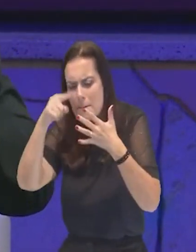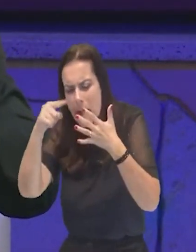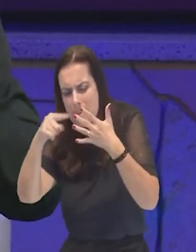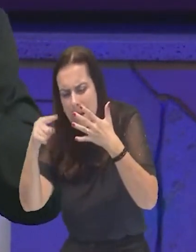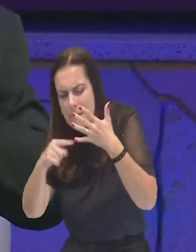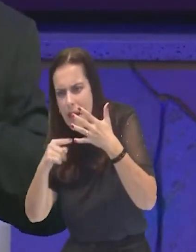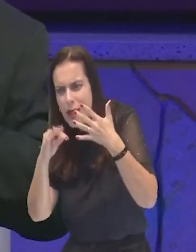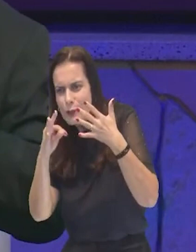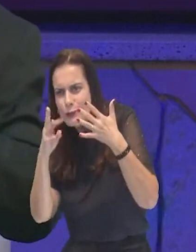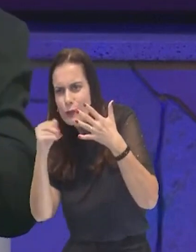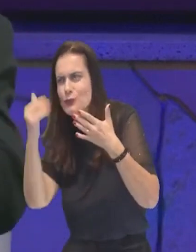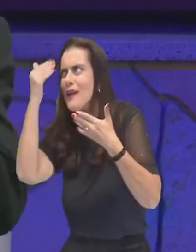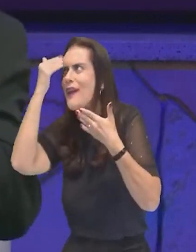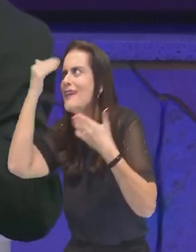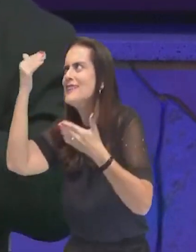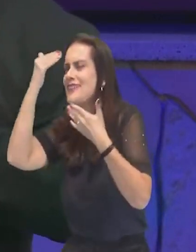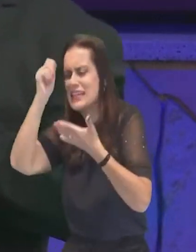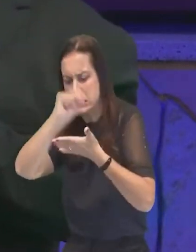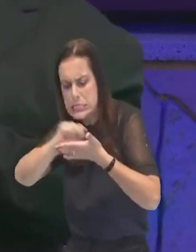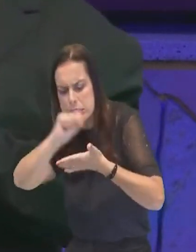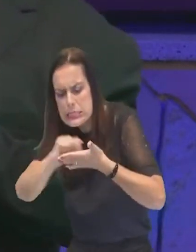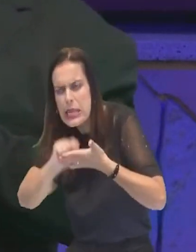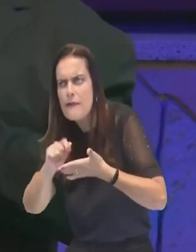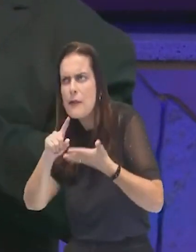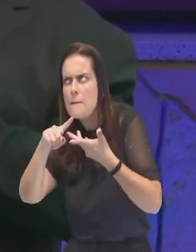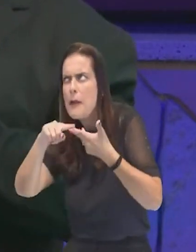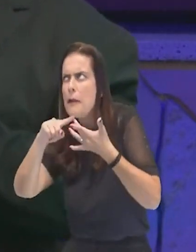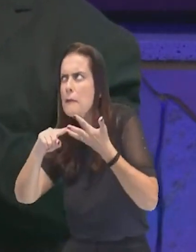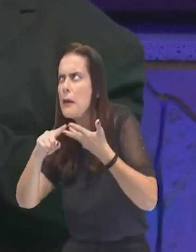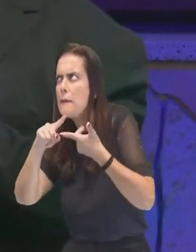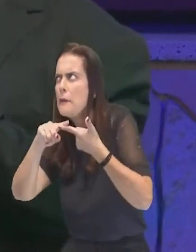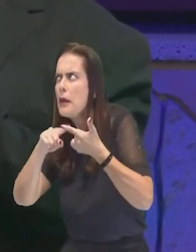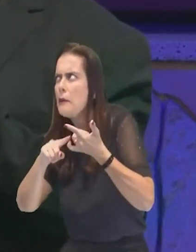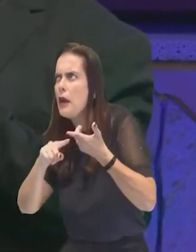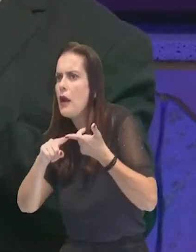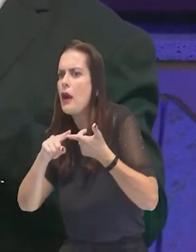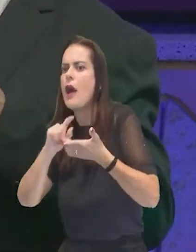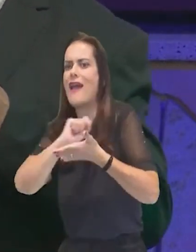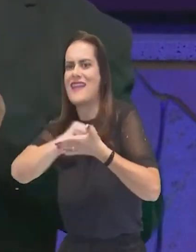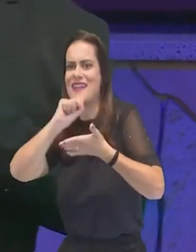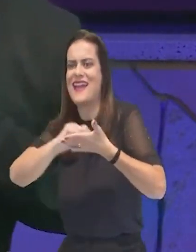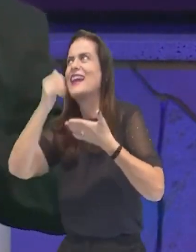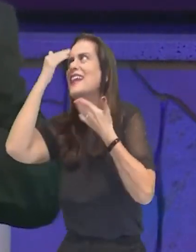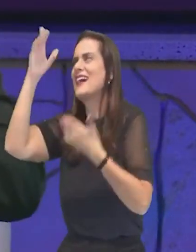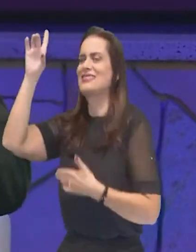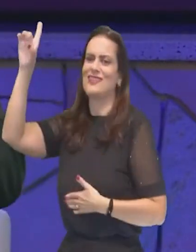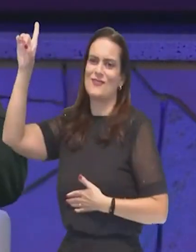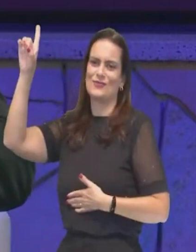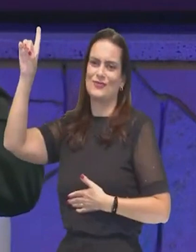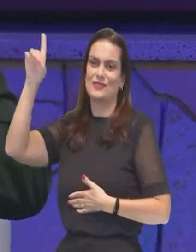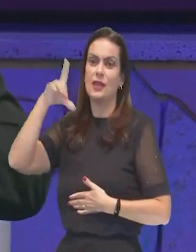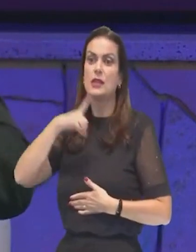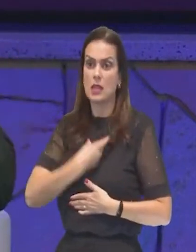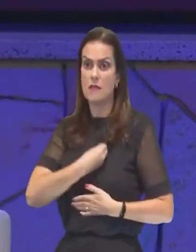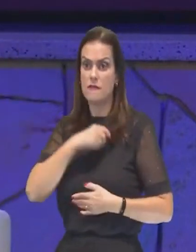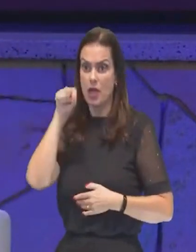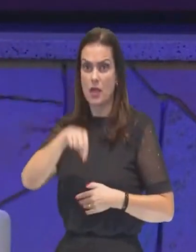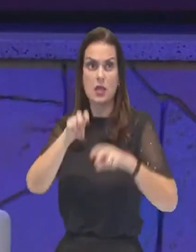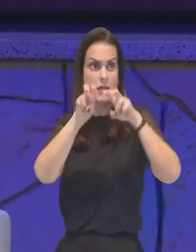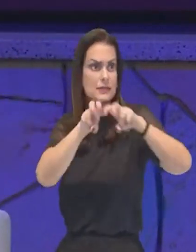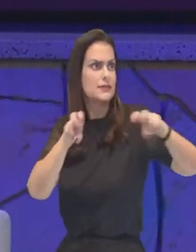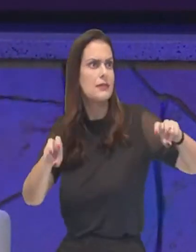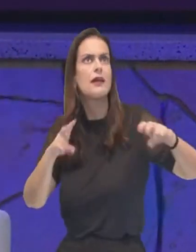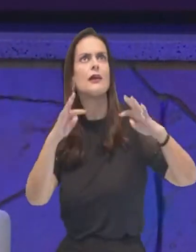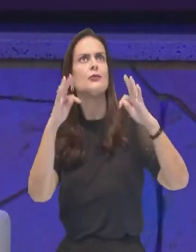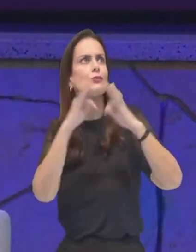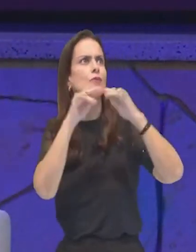levantamento sobre a sua vida, escreva e agradeça a Deus, Está aqui, querido, sentado numa igreja como